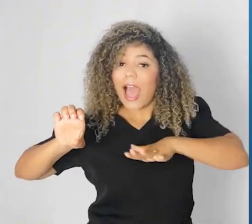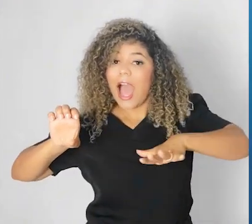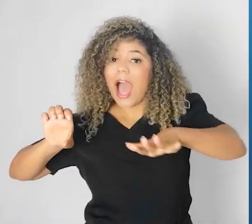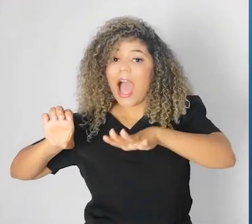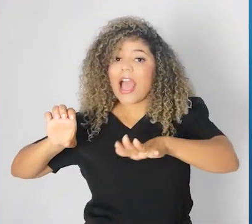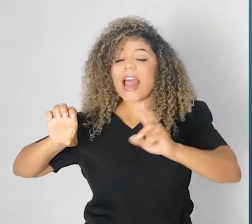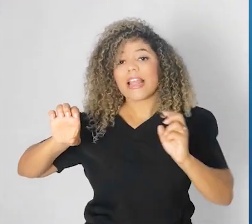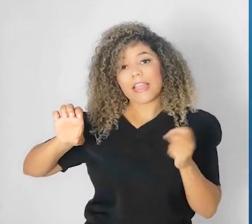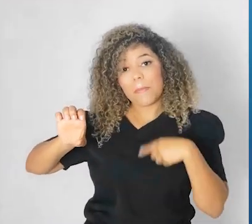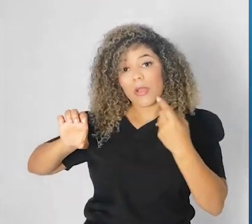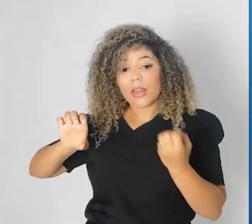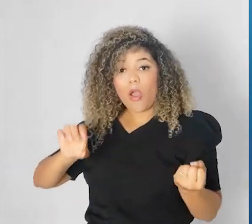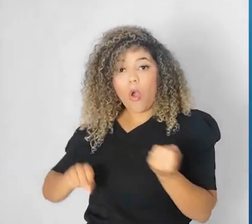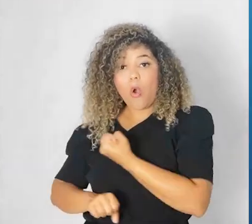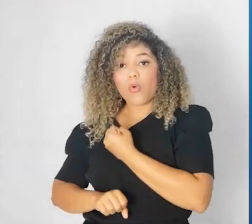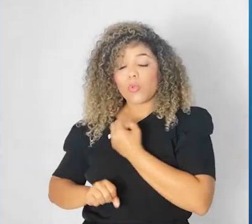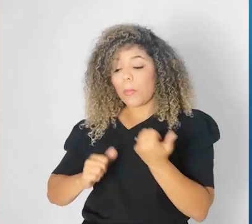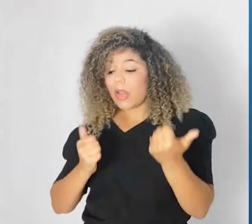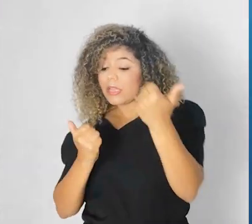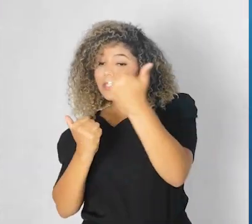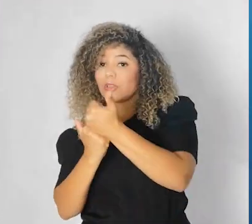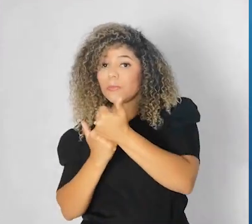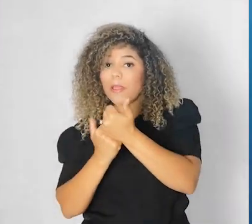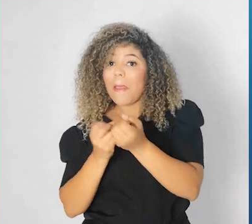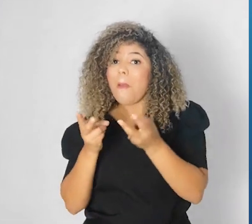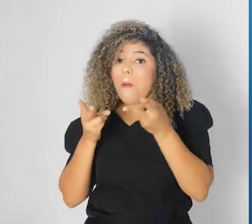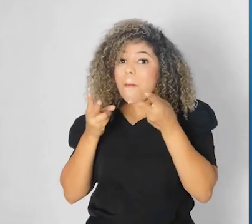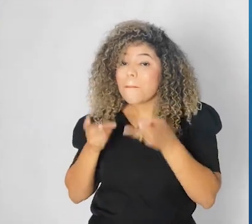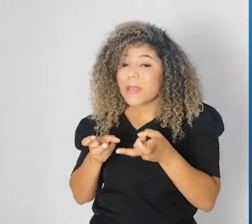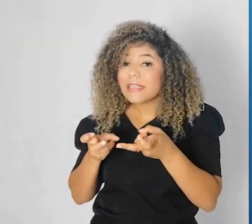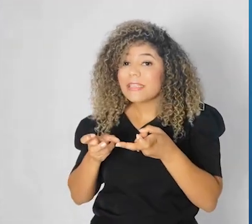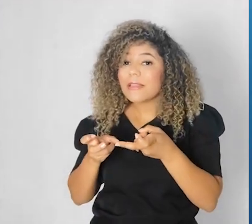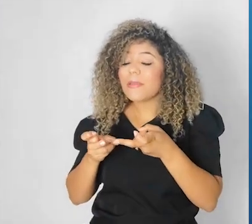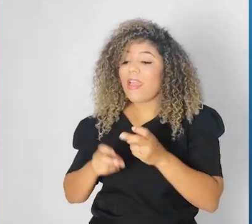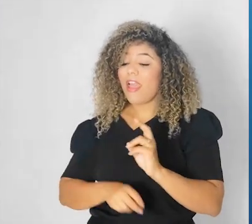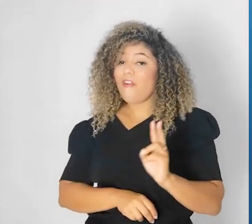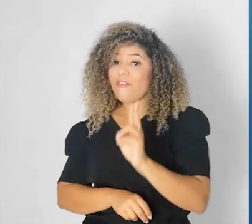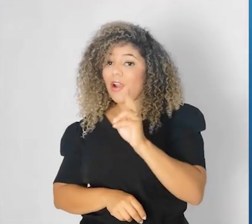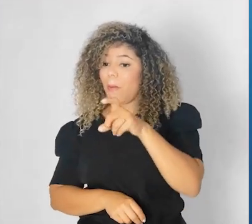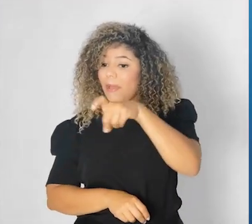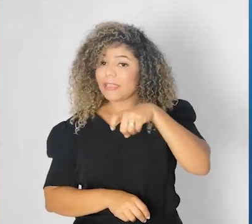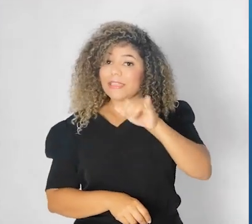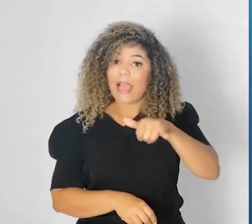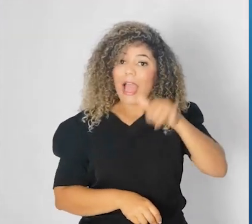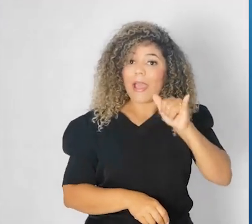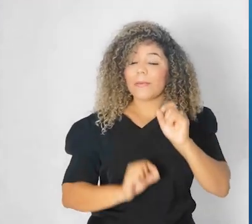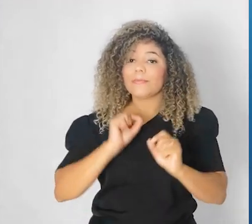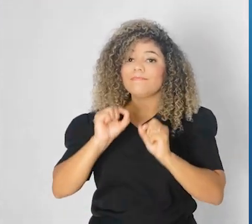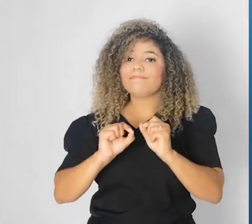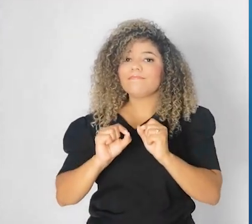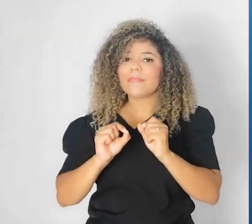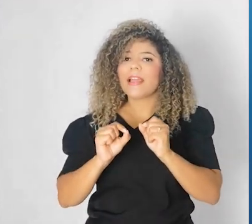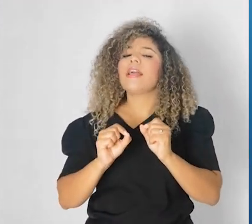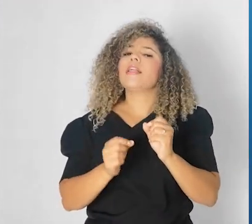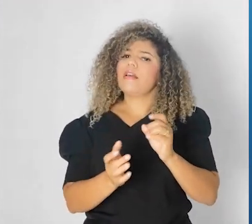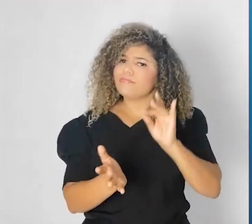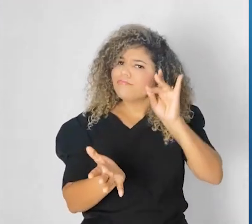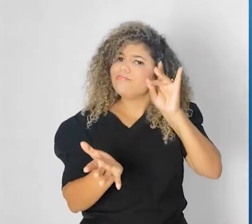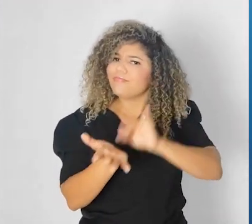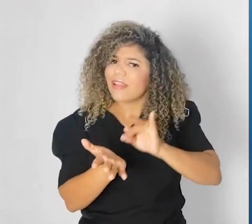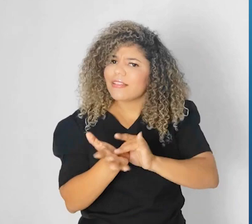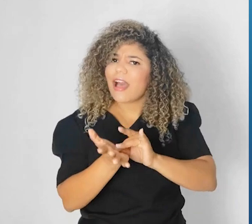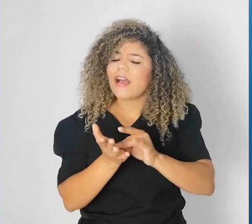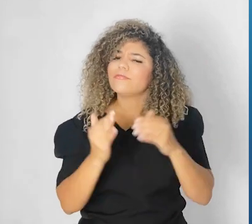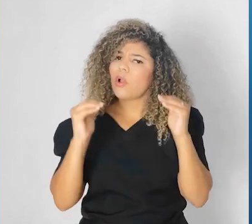valores para a gente substituir. E a gente viu que aqueles valores para x e para y, eles eram, digamos assim, validavam aquela